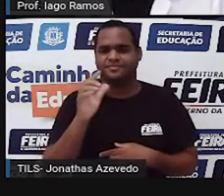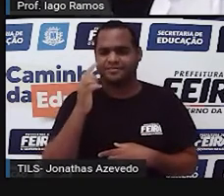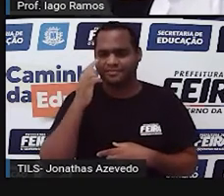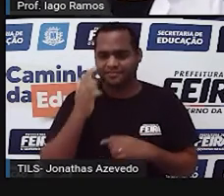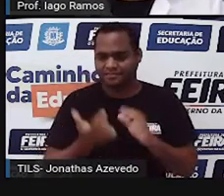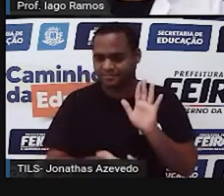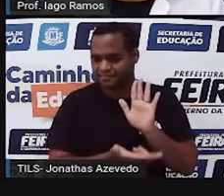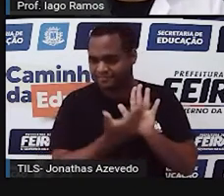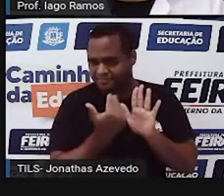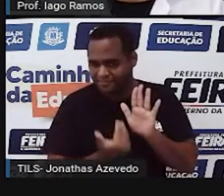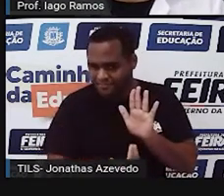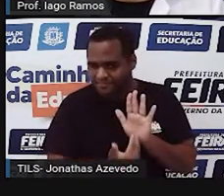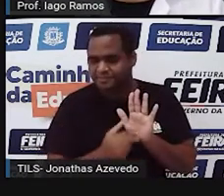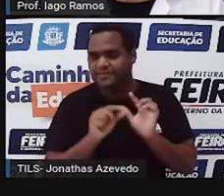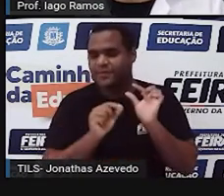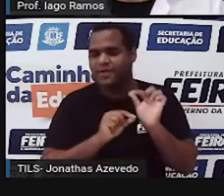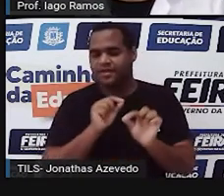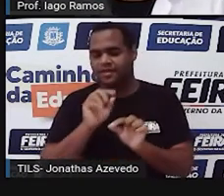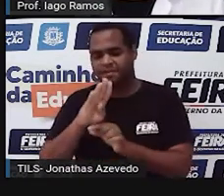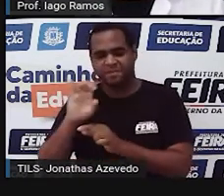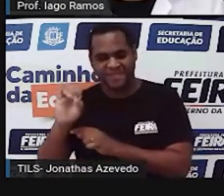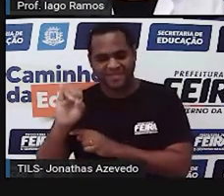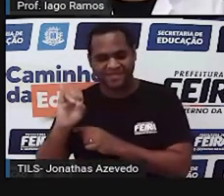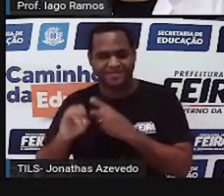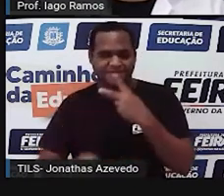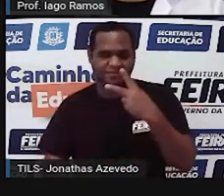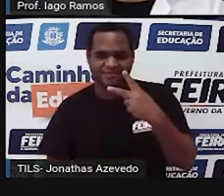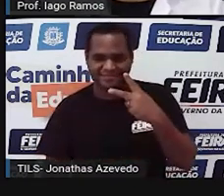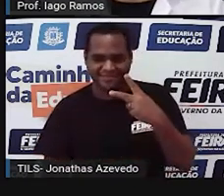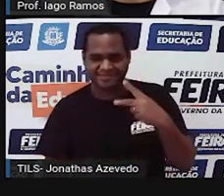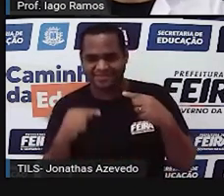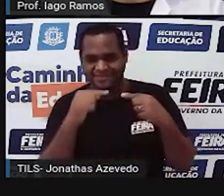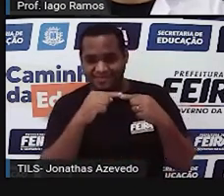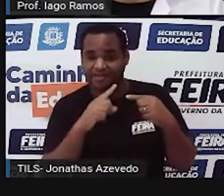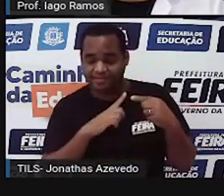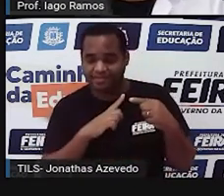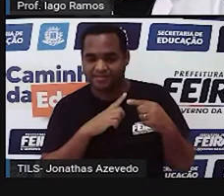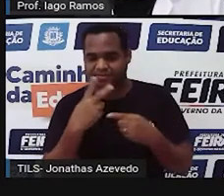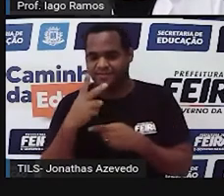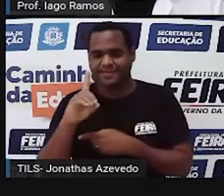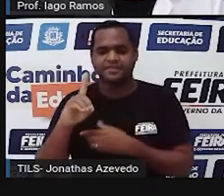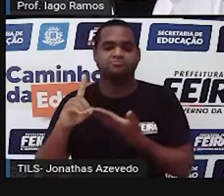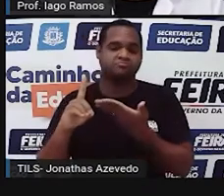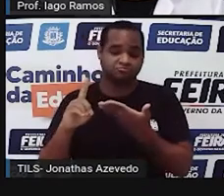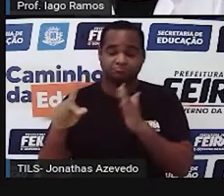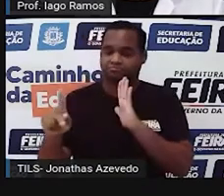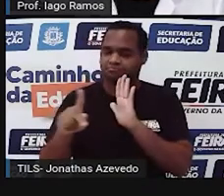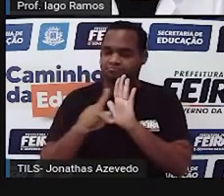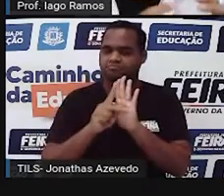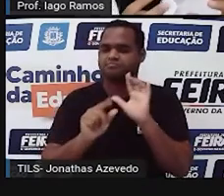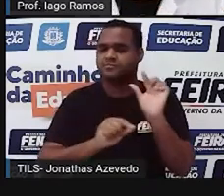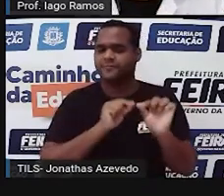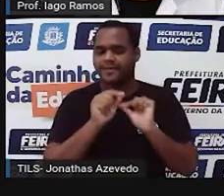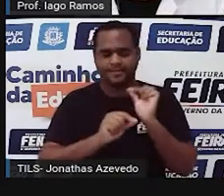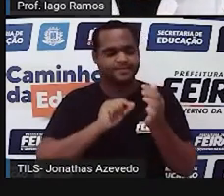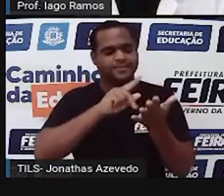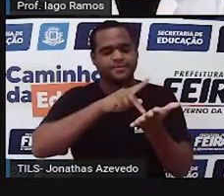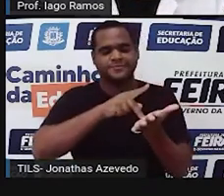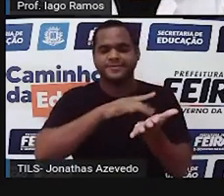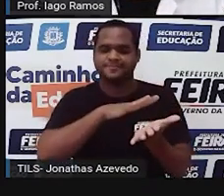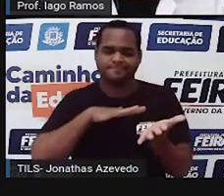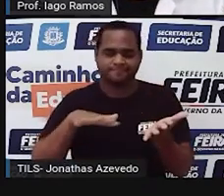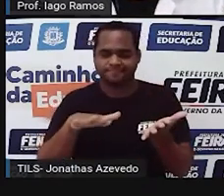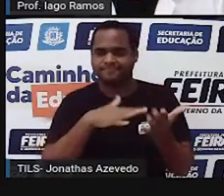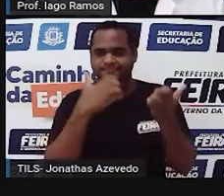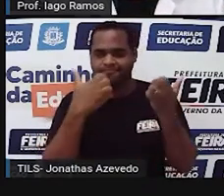figuras bidimensionais seguras que tem duas dimensões fazem parte dessa geometria